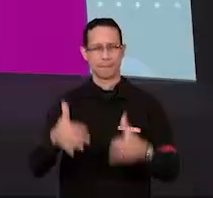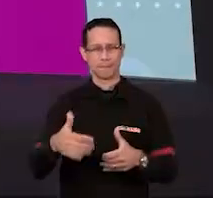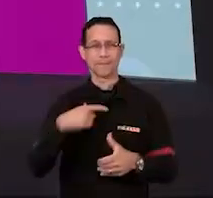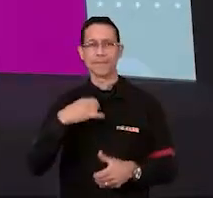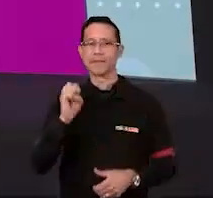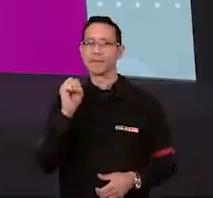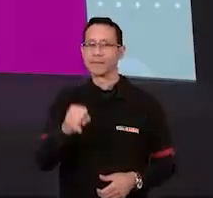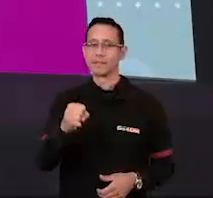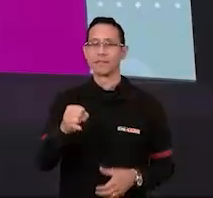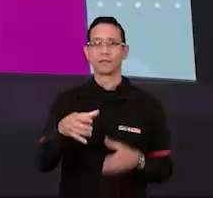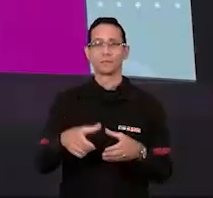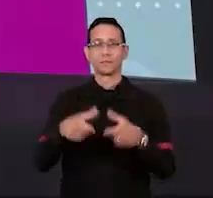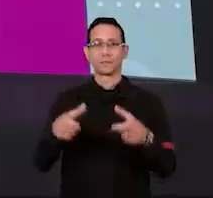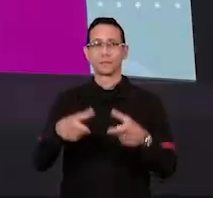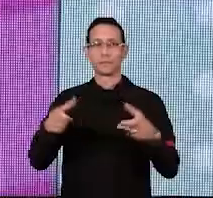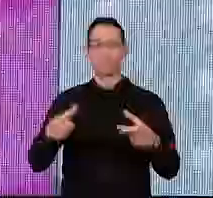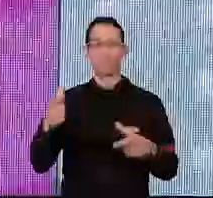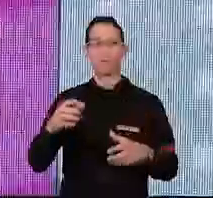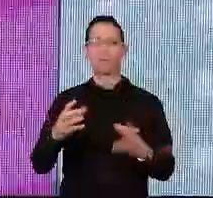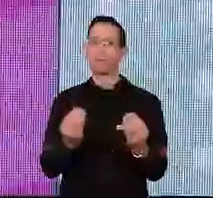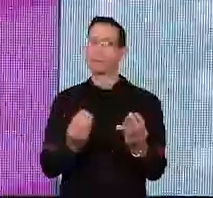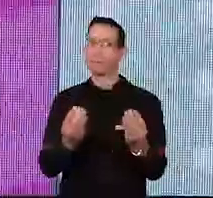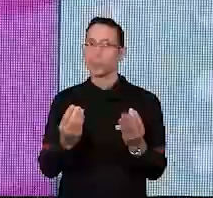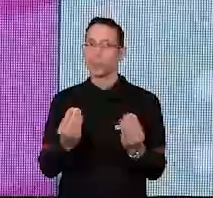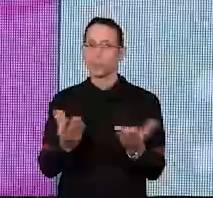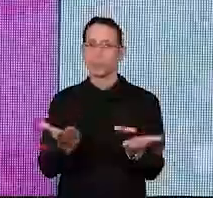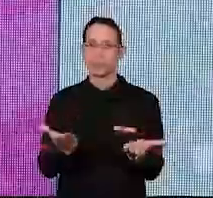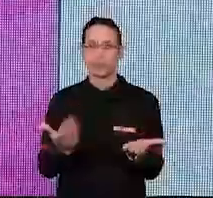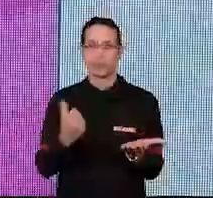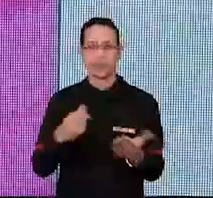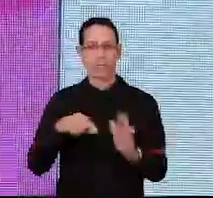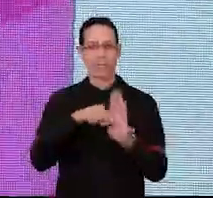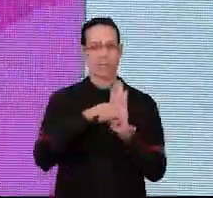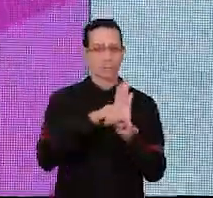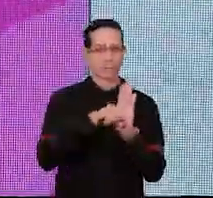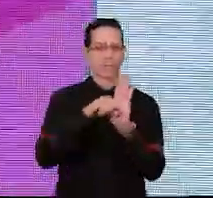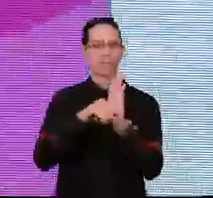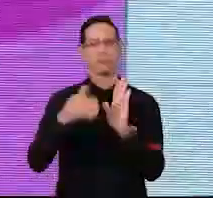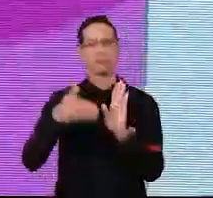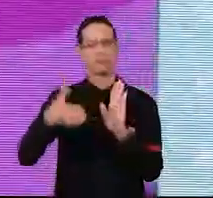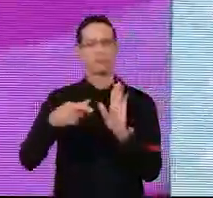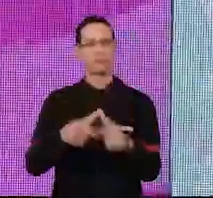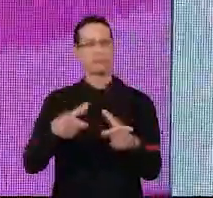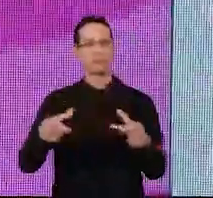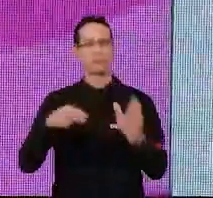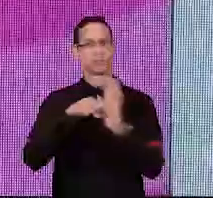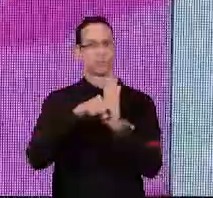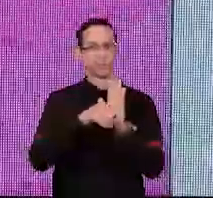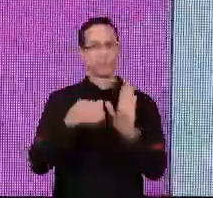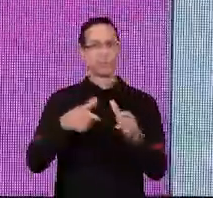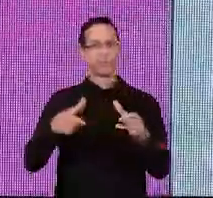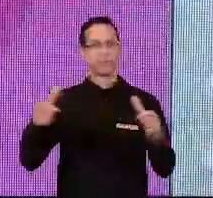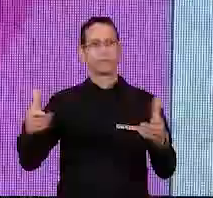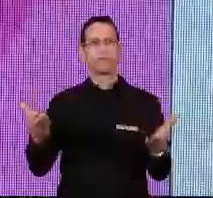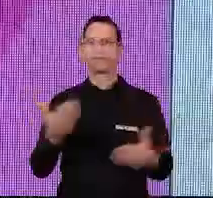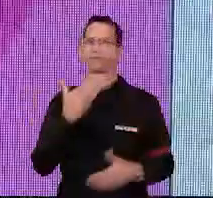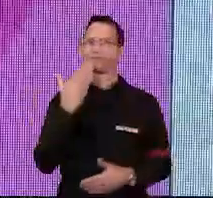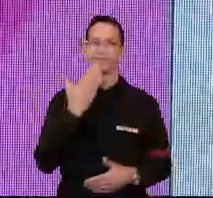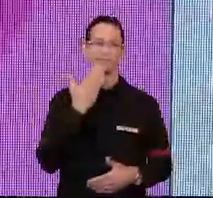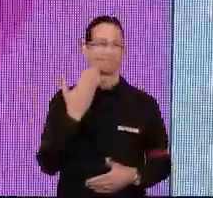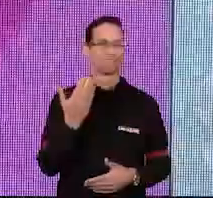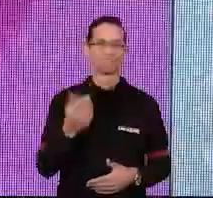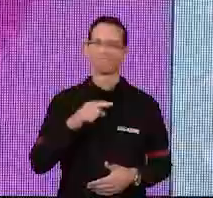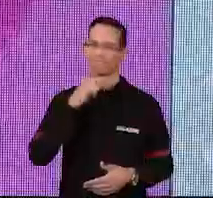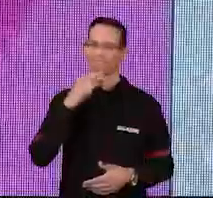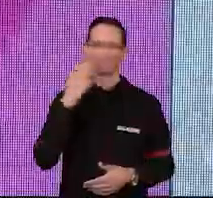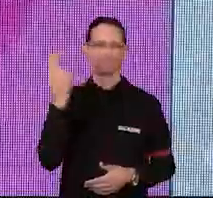está começando a expandir absurdamente entre um exame e outro, e esse animal está clinicamente instável, não adianta a otoendoscopia.